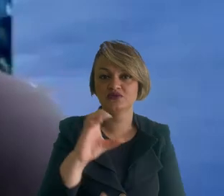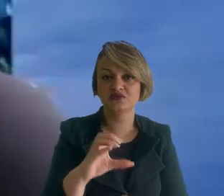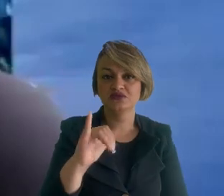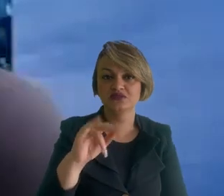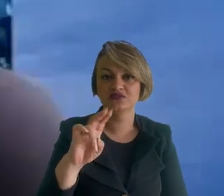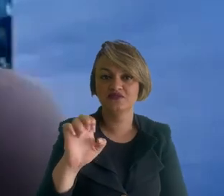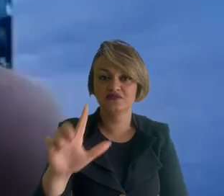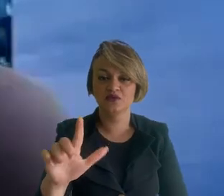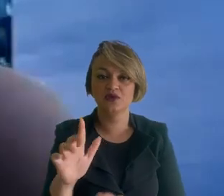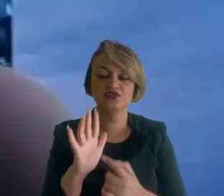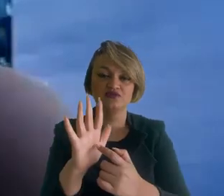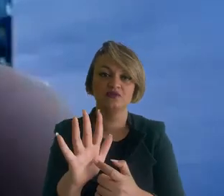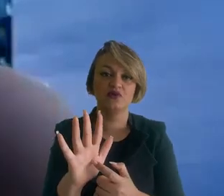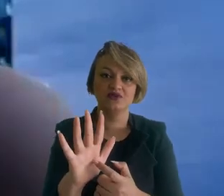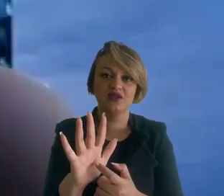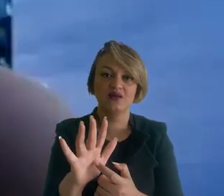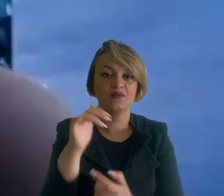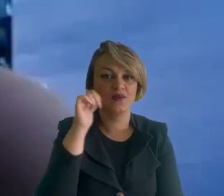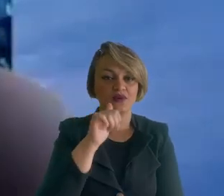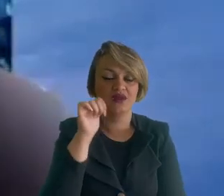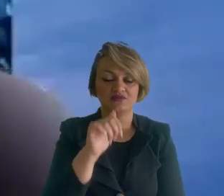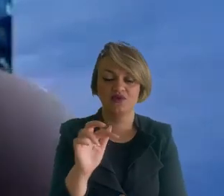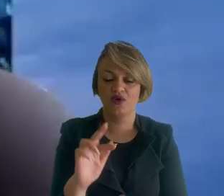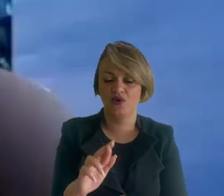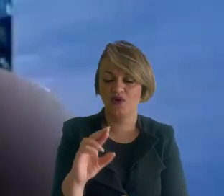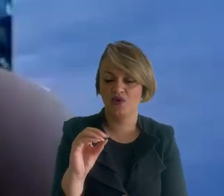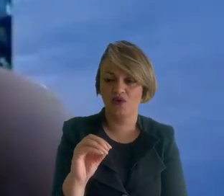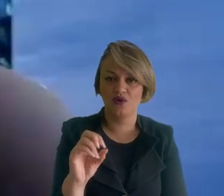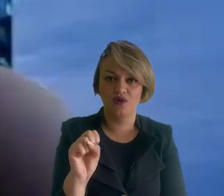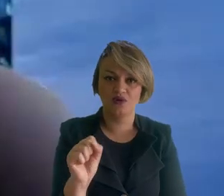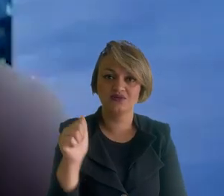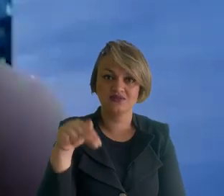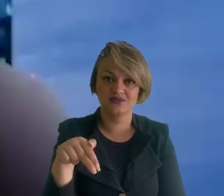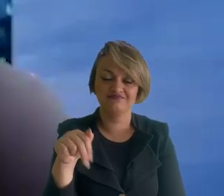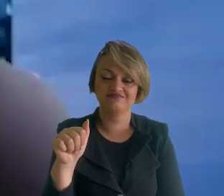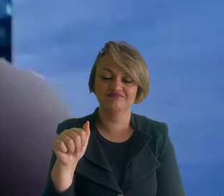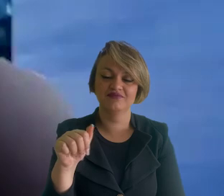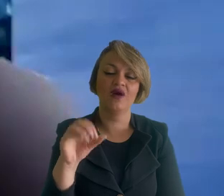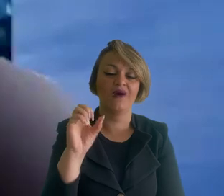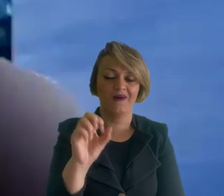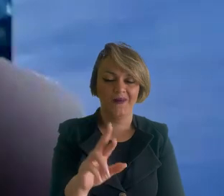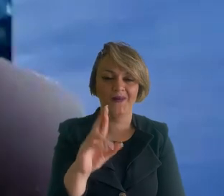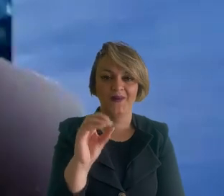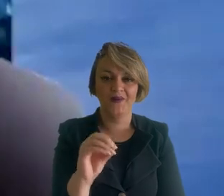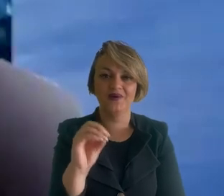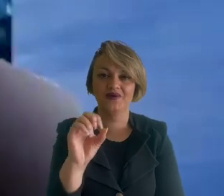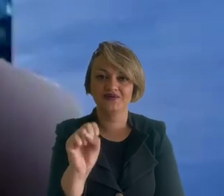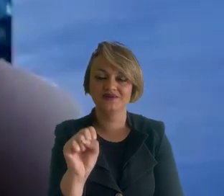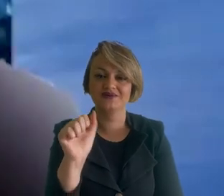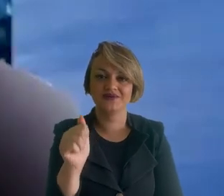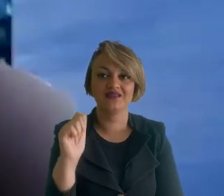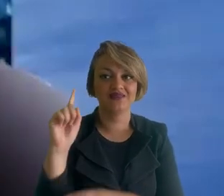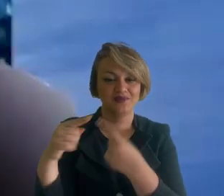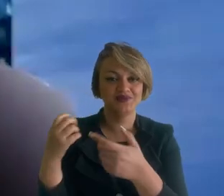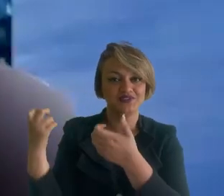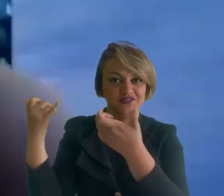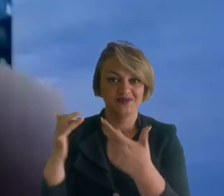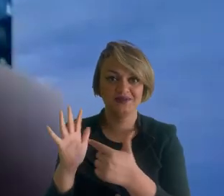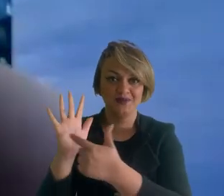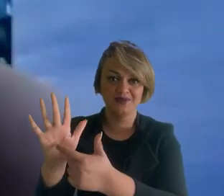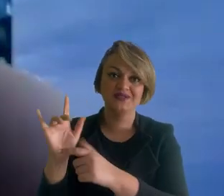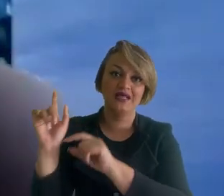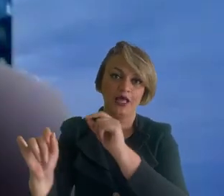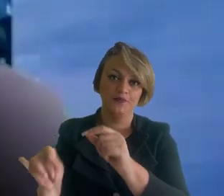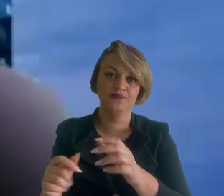apresentada pela professora Rosa Nery que assim vai ser formalmente apresentada pela manhã querida colega Leila